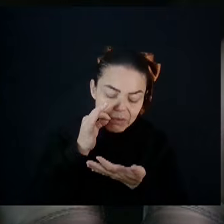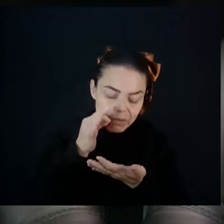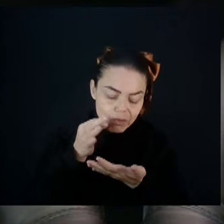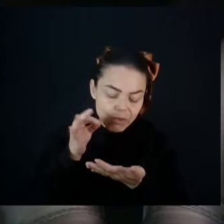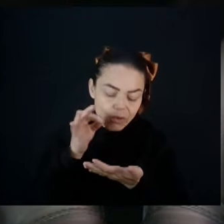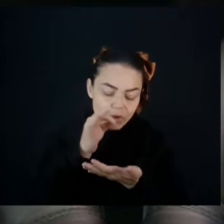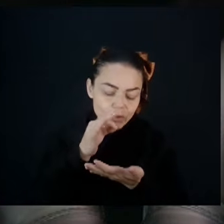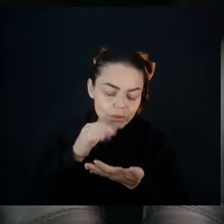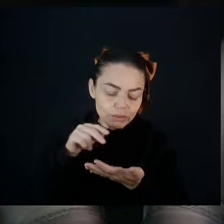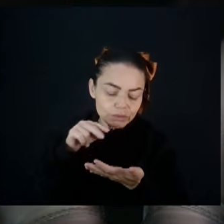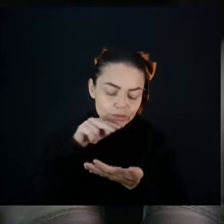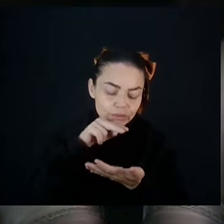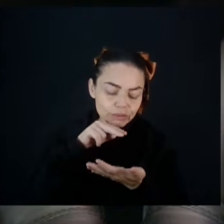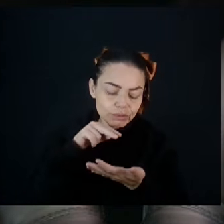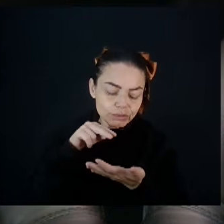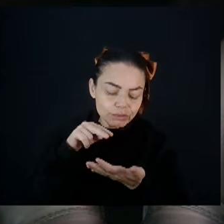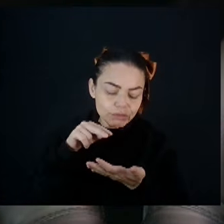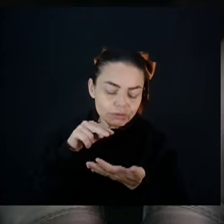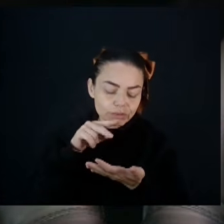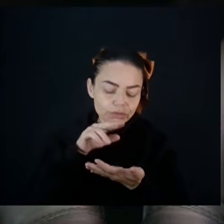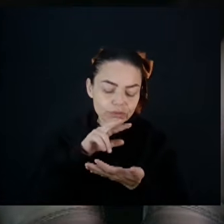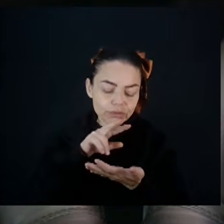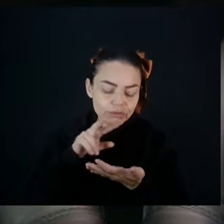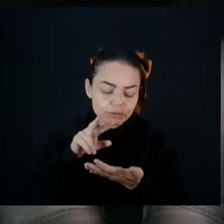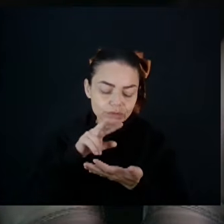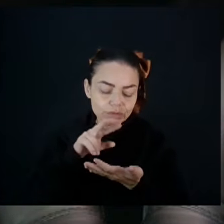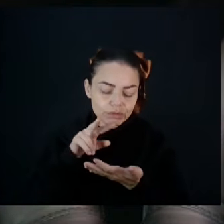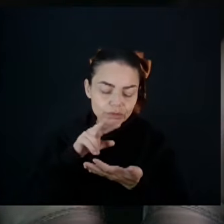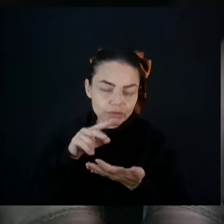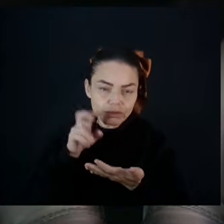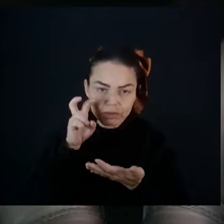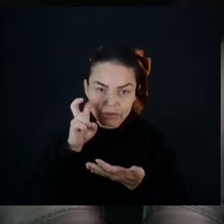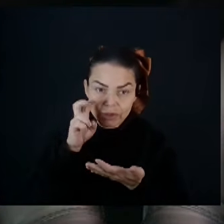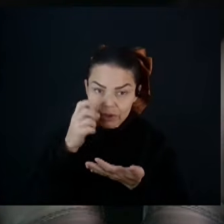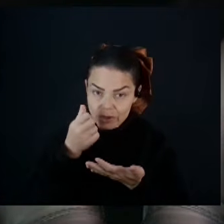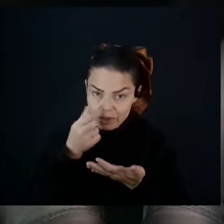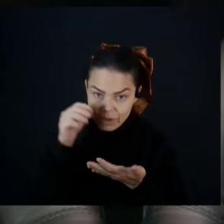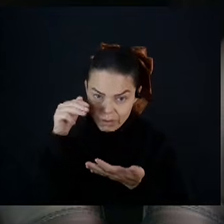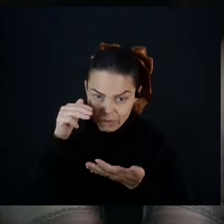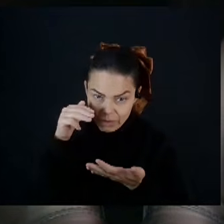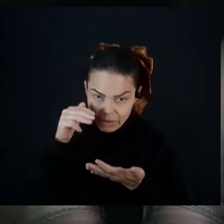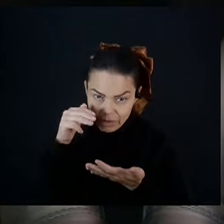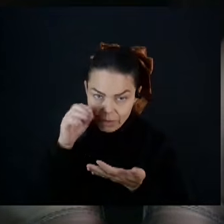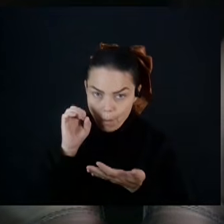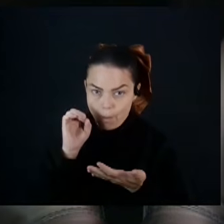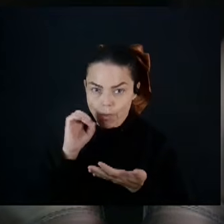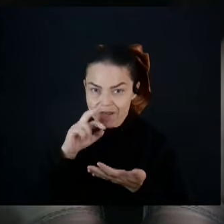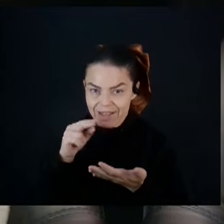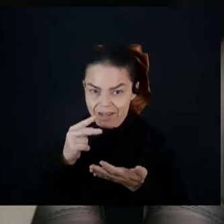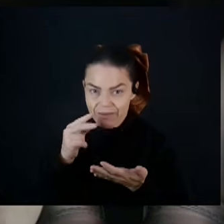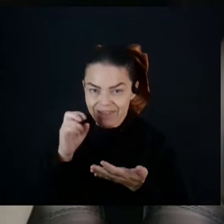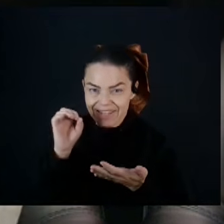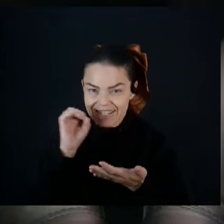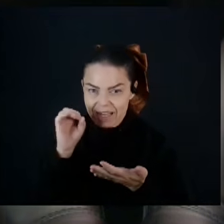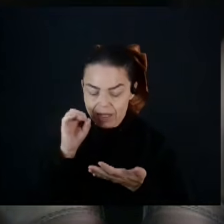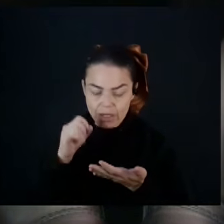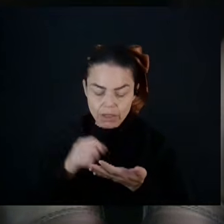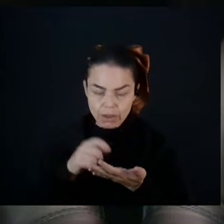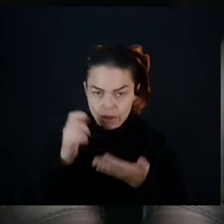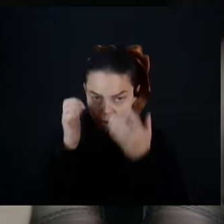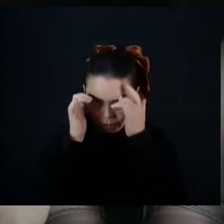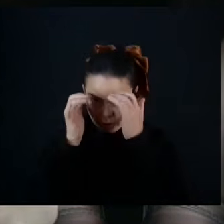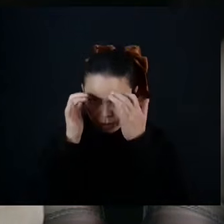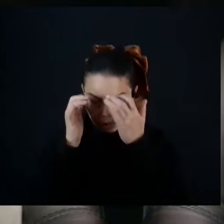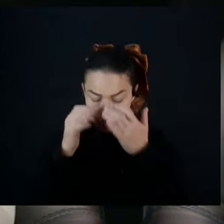de novo, eu fico ali 5, 6 minutos da minha vida que não são nada, mas que dão para o meu cérebro um